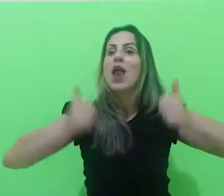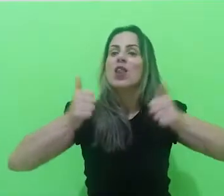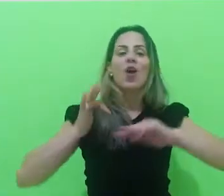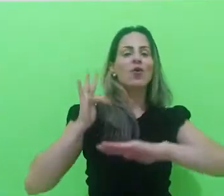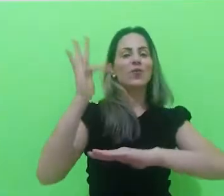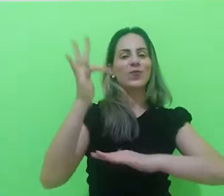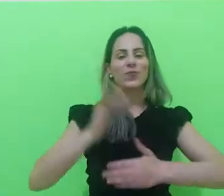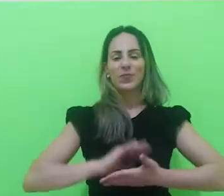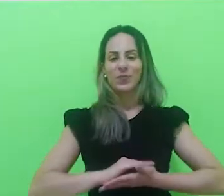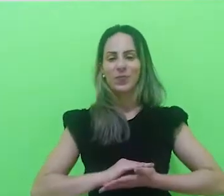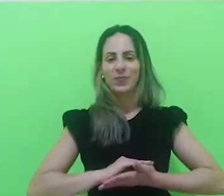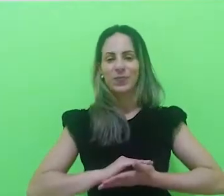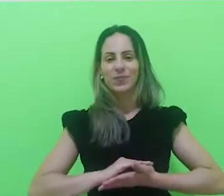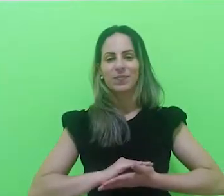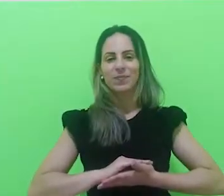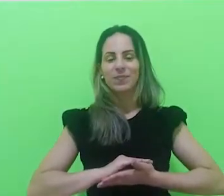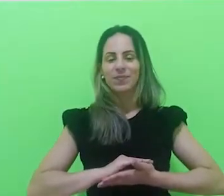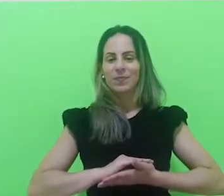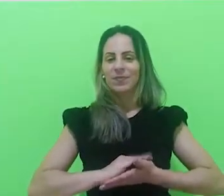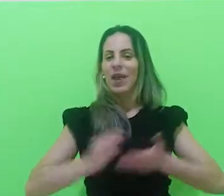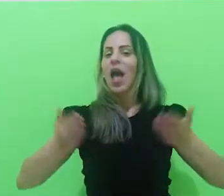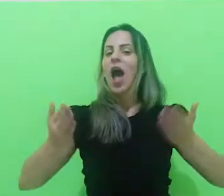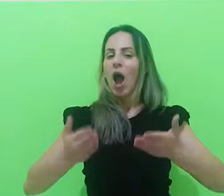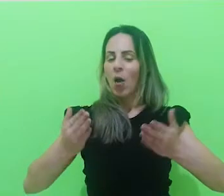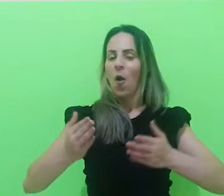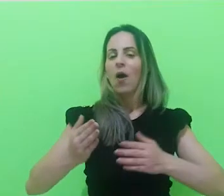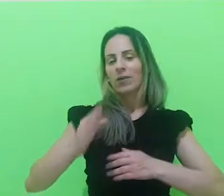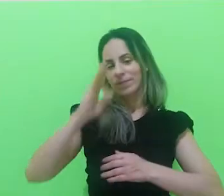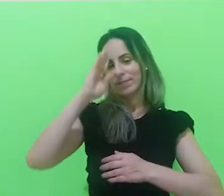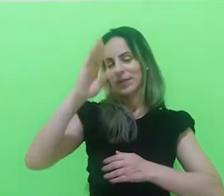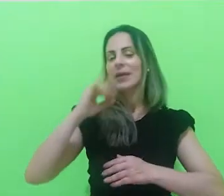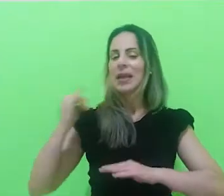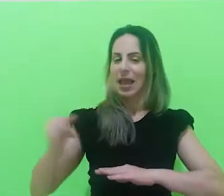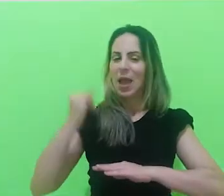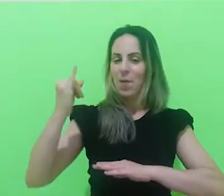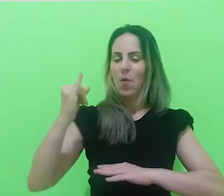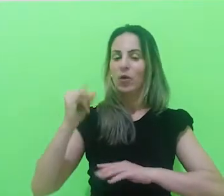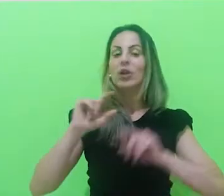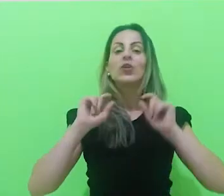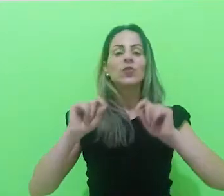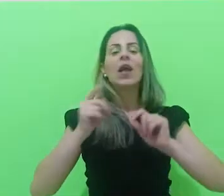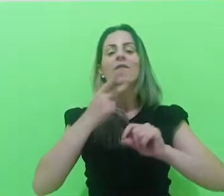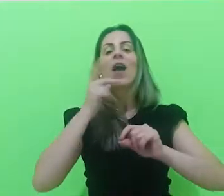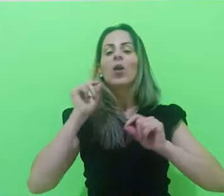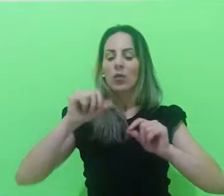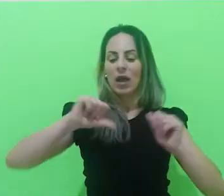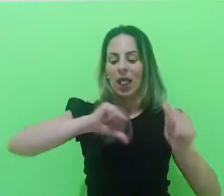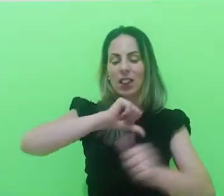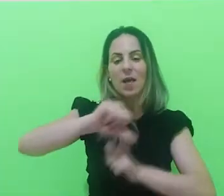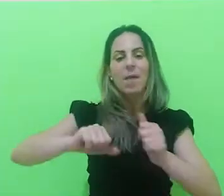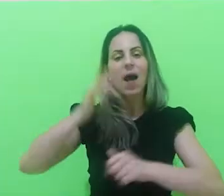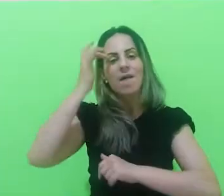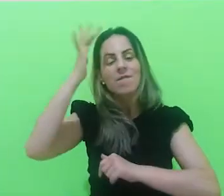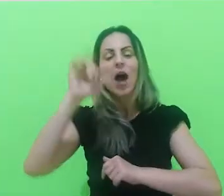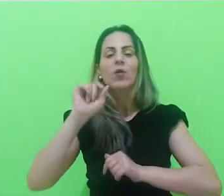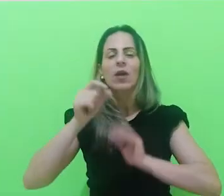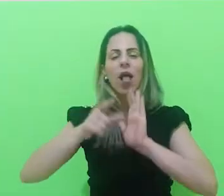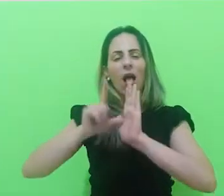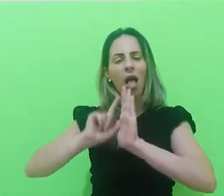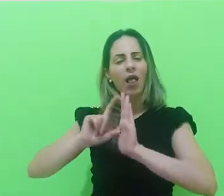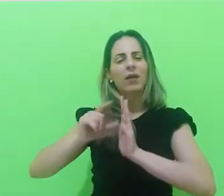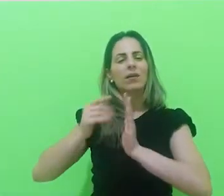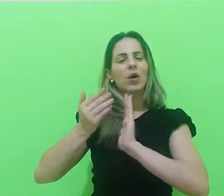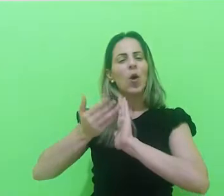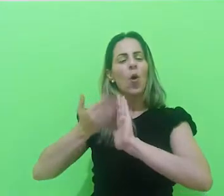torna. Agora, um ponto muito importante para você. Quando a gente fala de transformar fácil, lembra que lá no começo